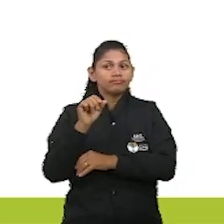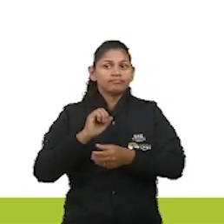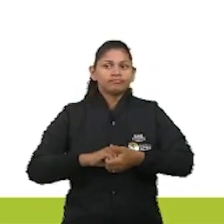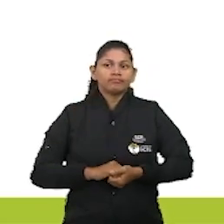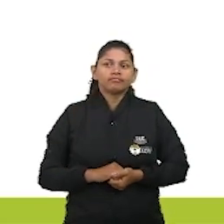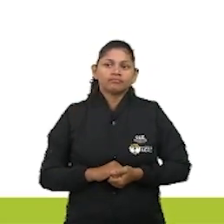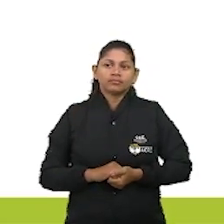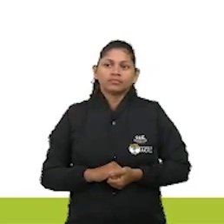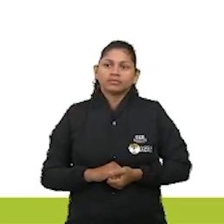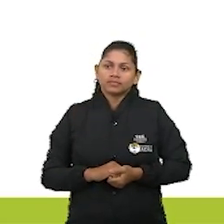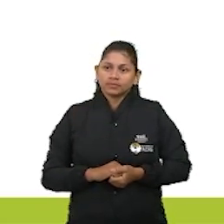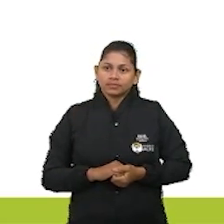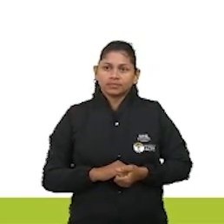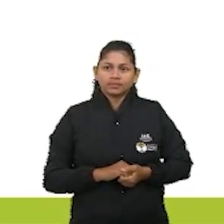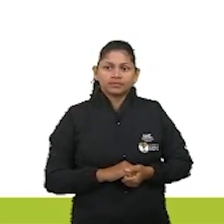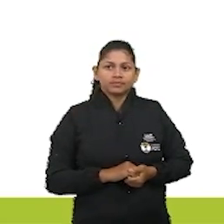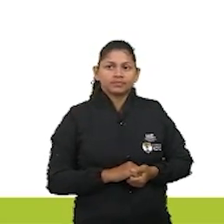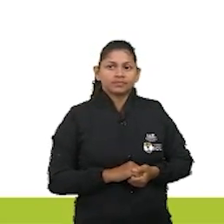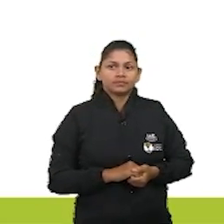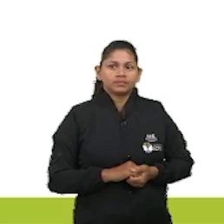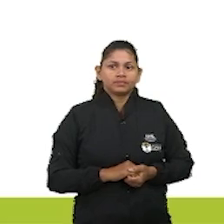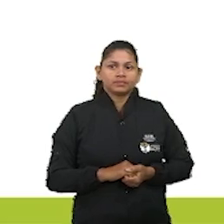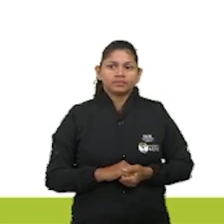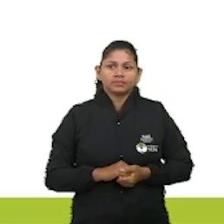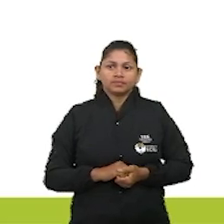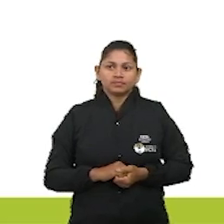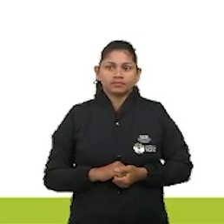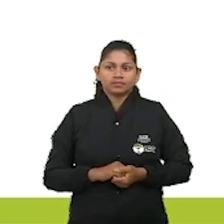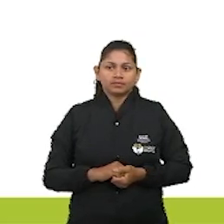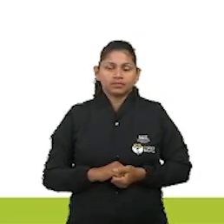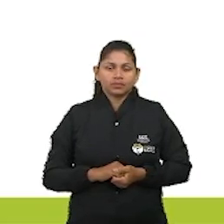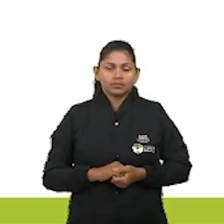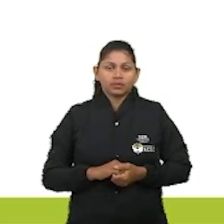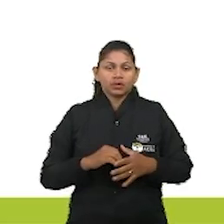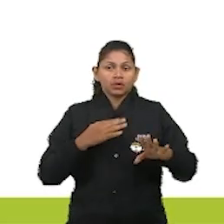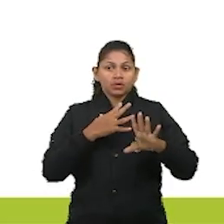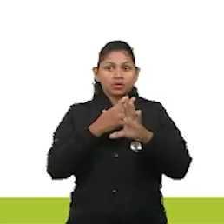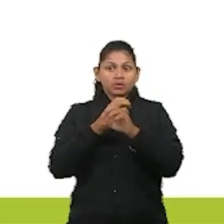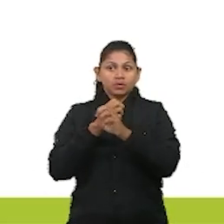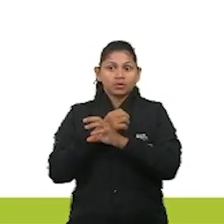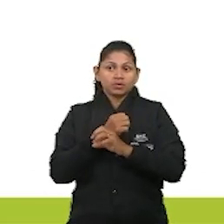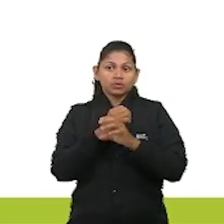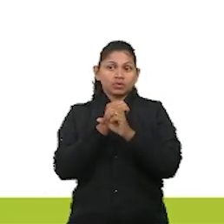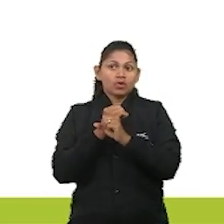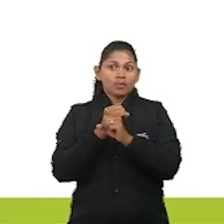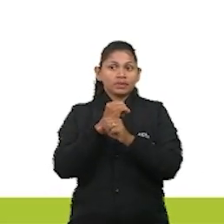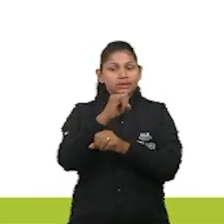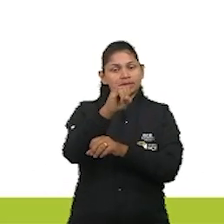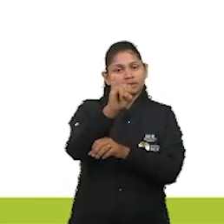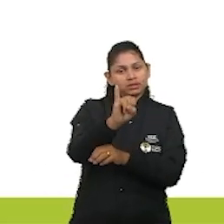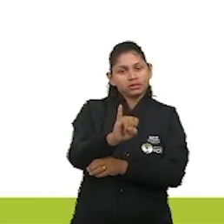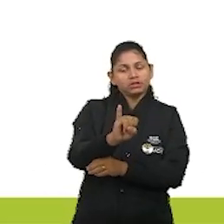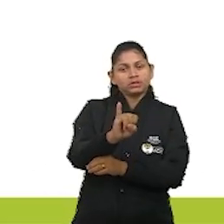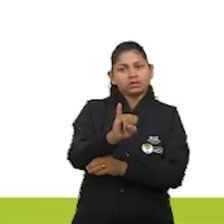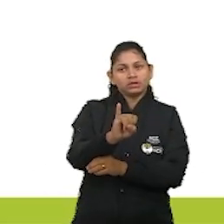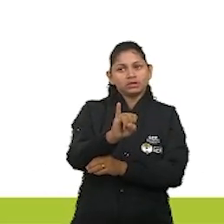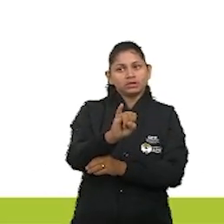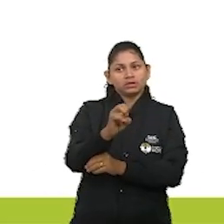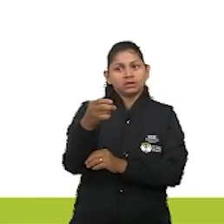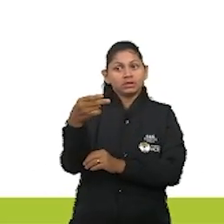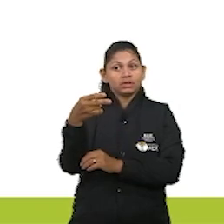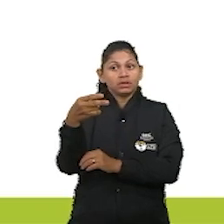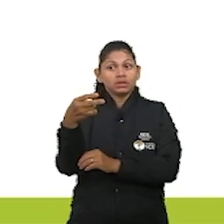de Kirchhoff. E aí ele coloca que a somatória de I, né, entrando aí no circuito, é igual